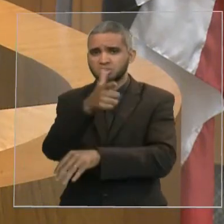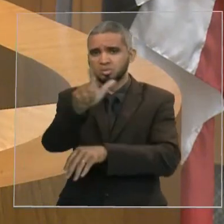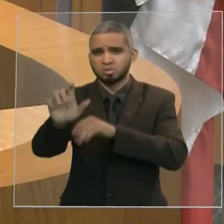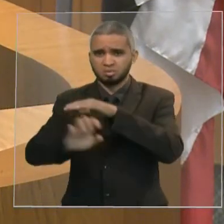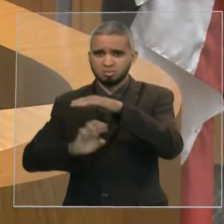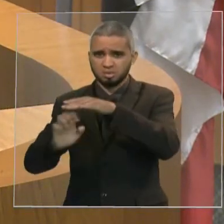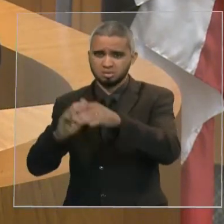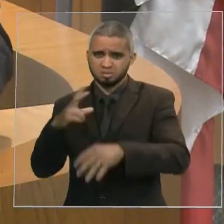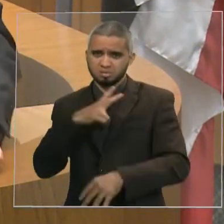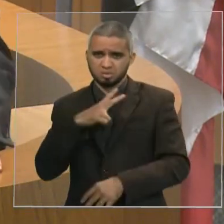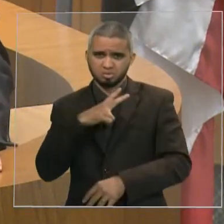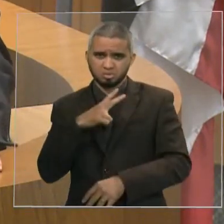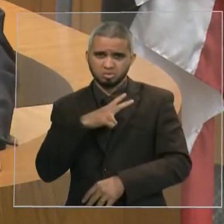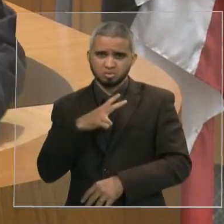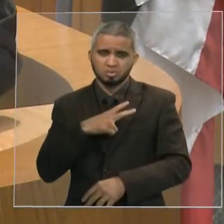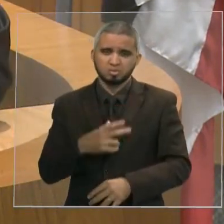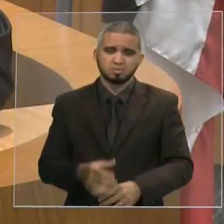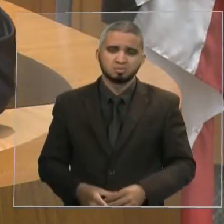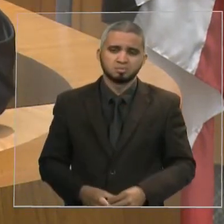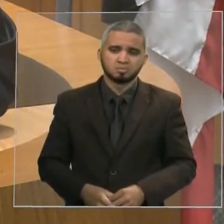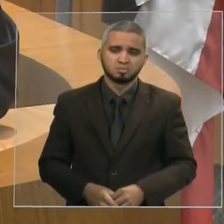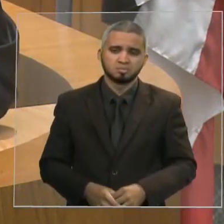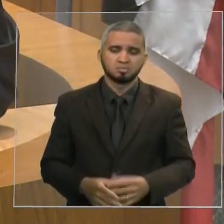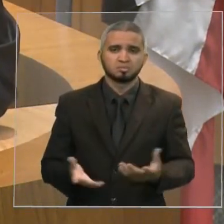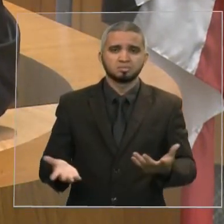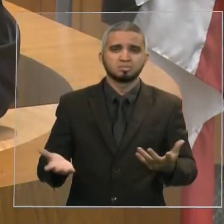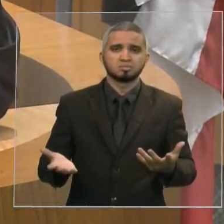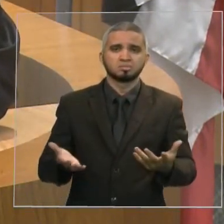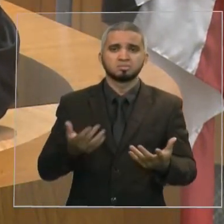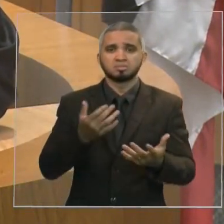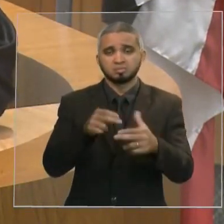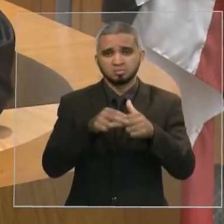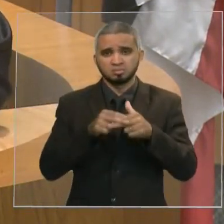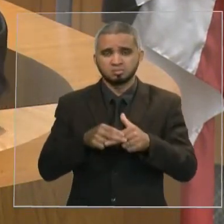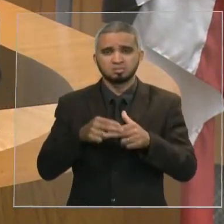e a sintonia com a gestão. Senhoras e senhores, eram essas minhas palavras.